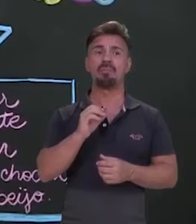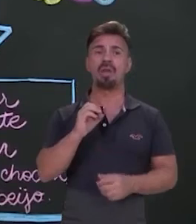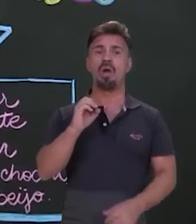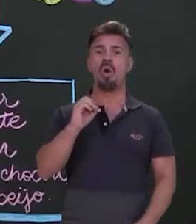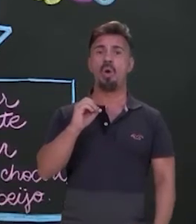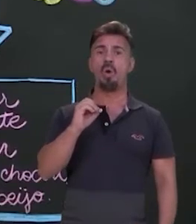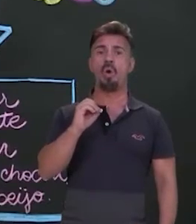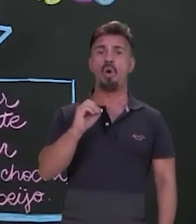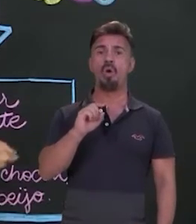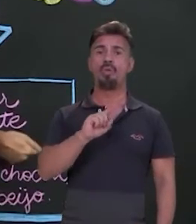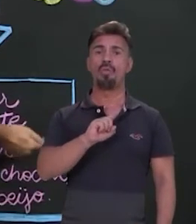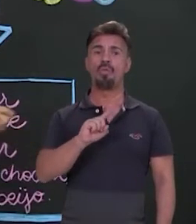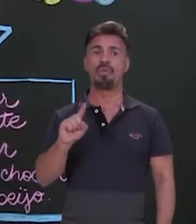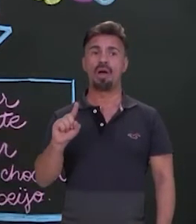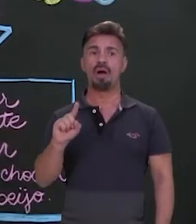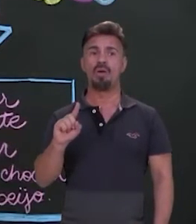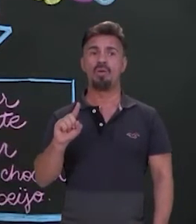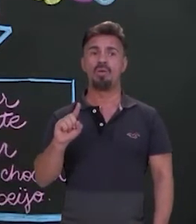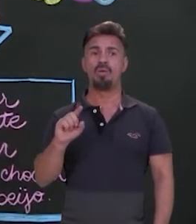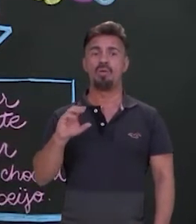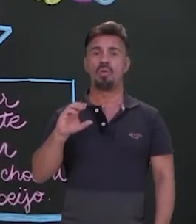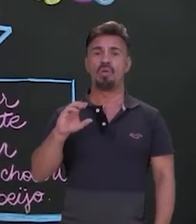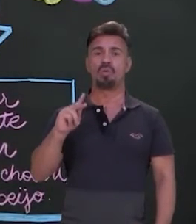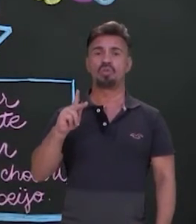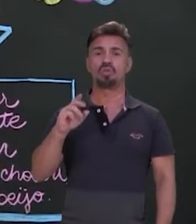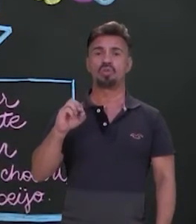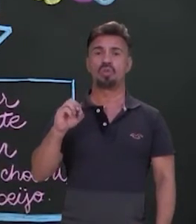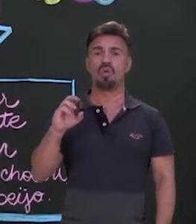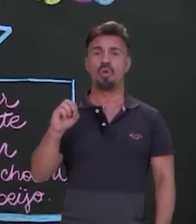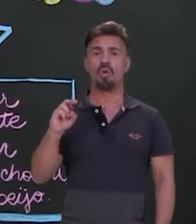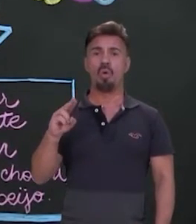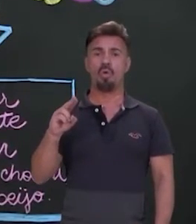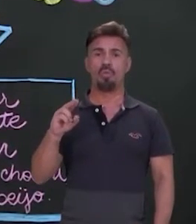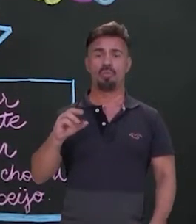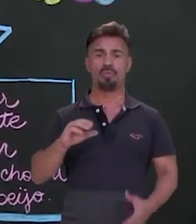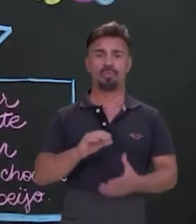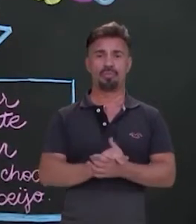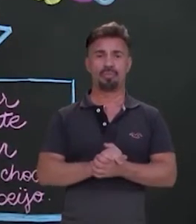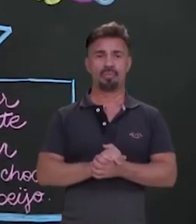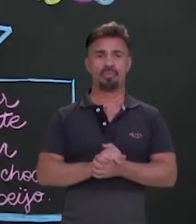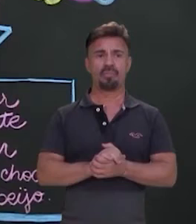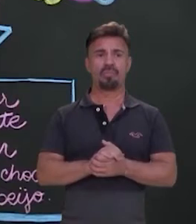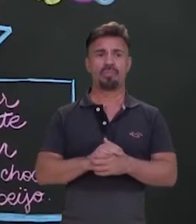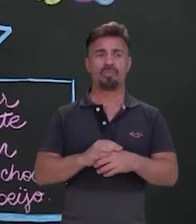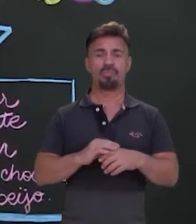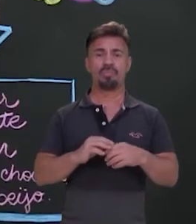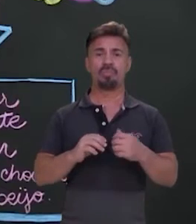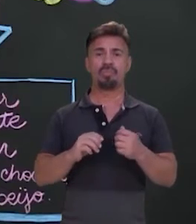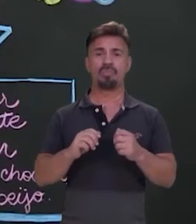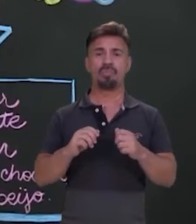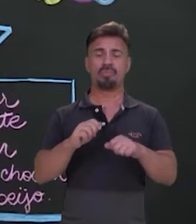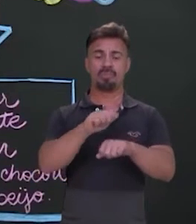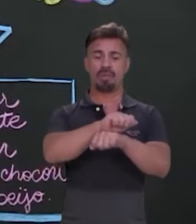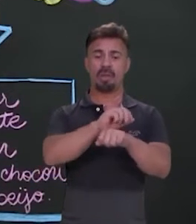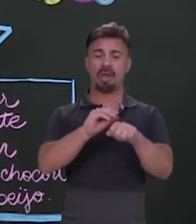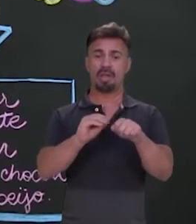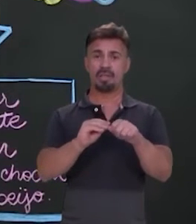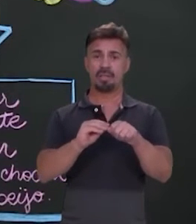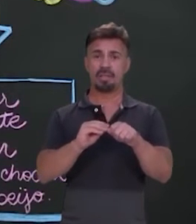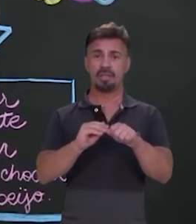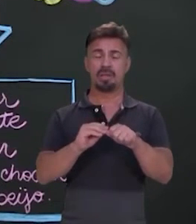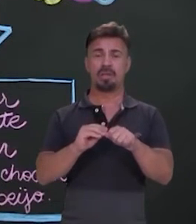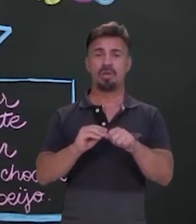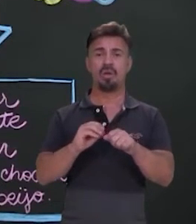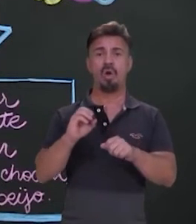o não nos chocou. Aqui eu tenho uma construção com artigo. O não, se a gente